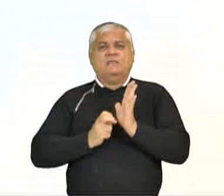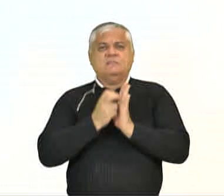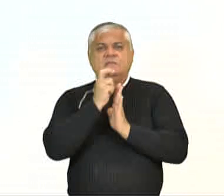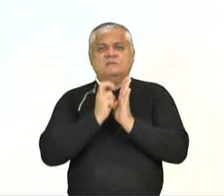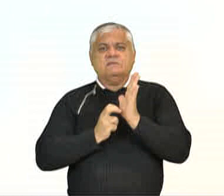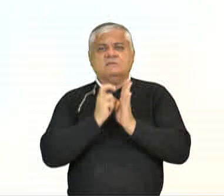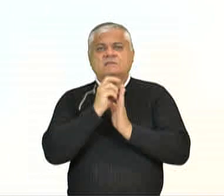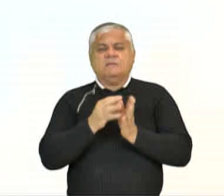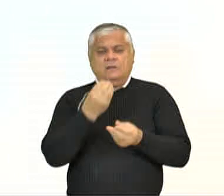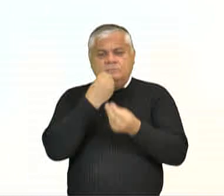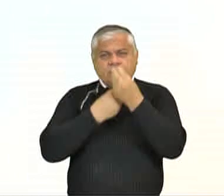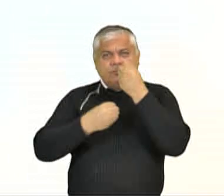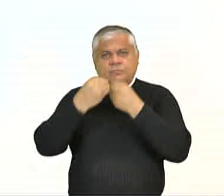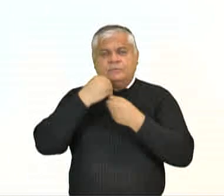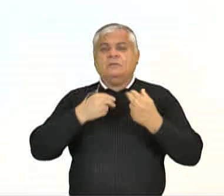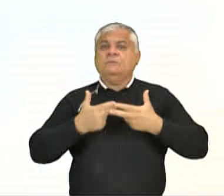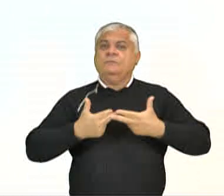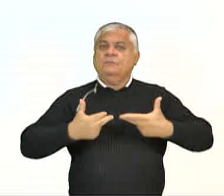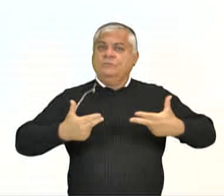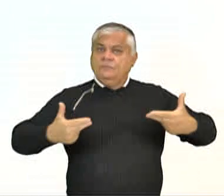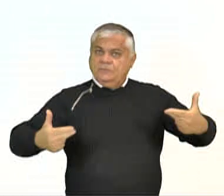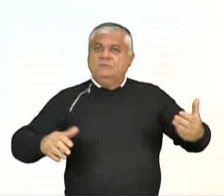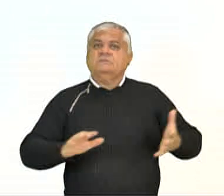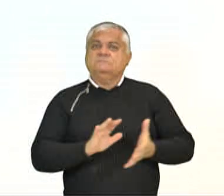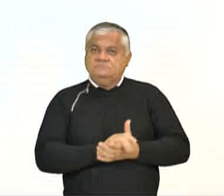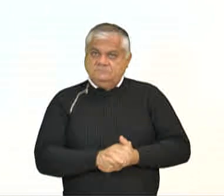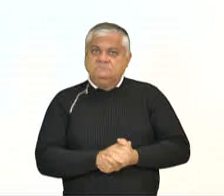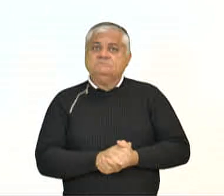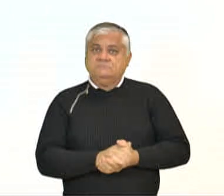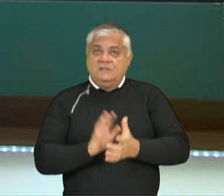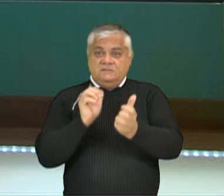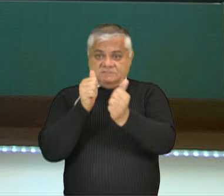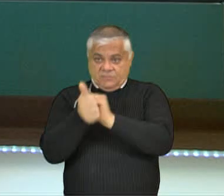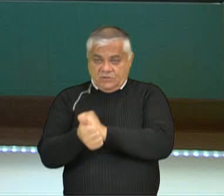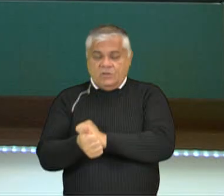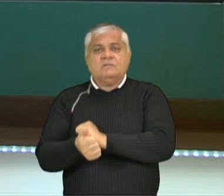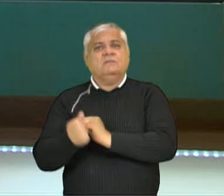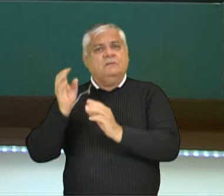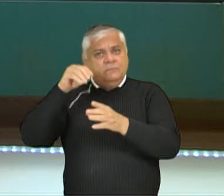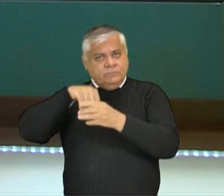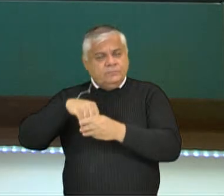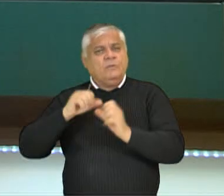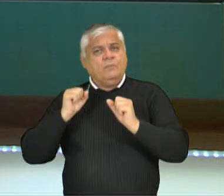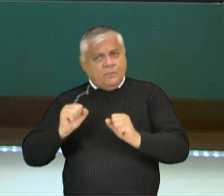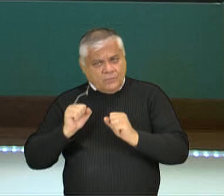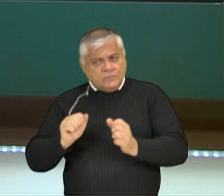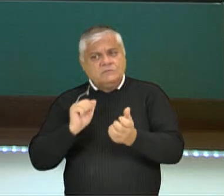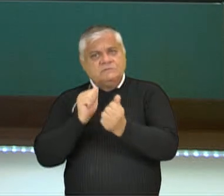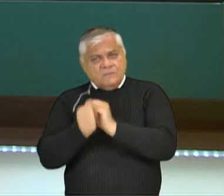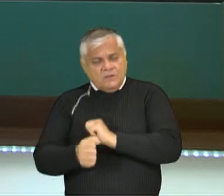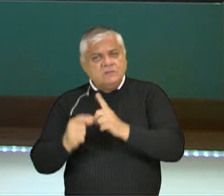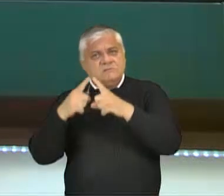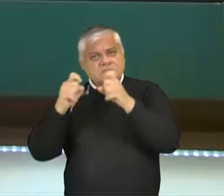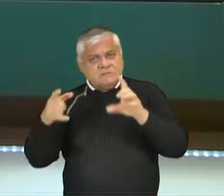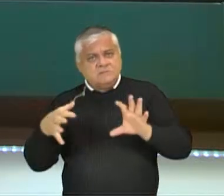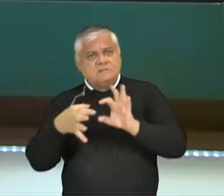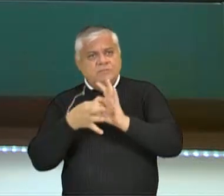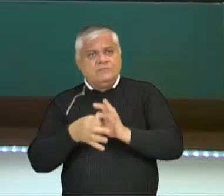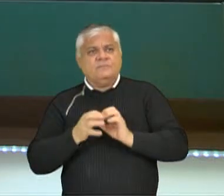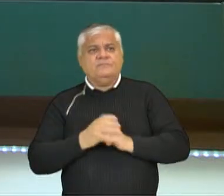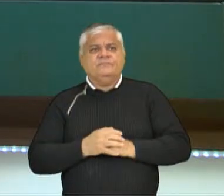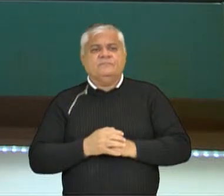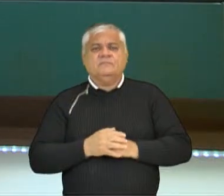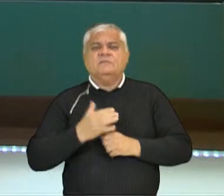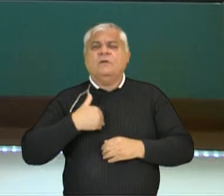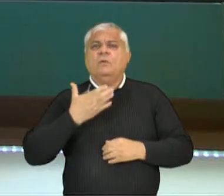alimentação, entre outros. Esse entre outros aqui, a gente pode colocar o esporte? Sim, a gente pode colocar o esporte. E o que é uma